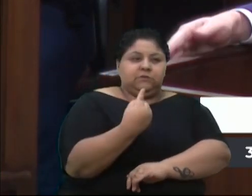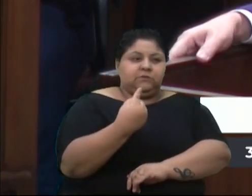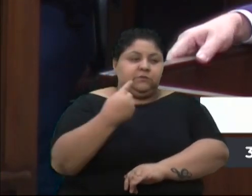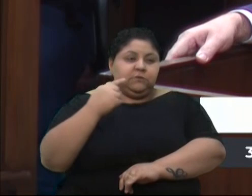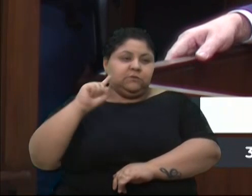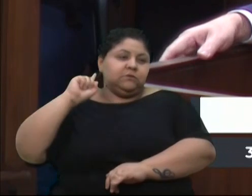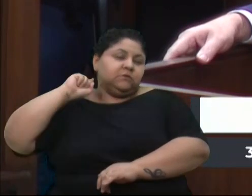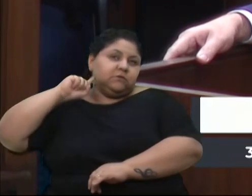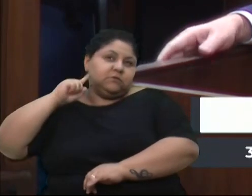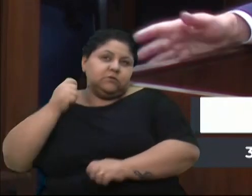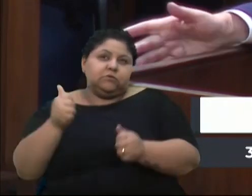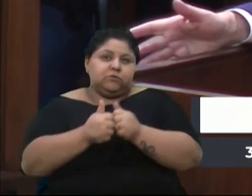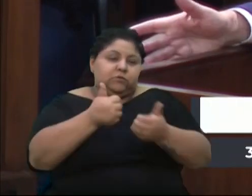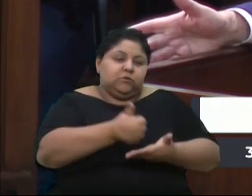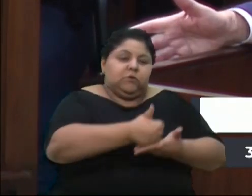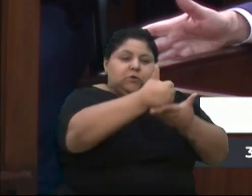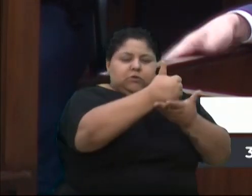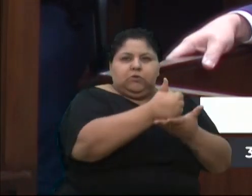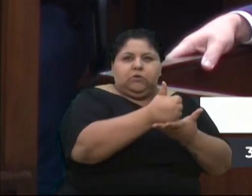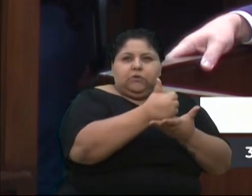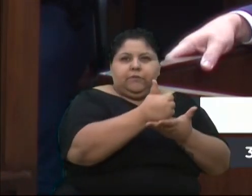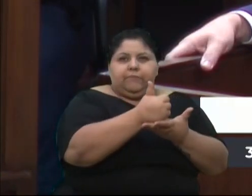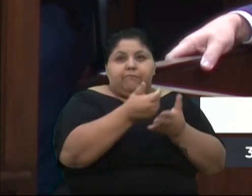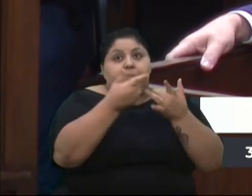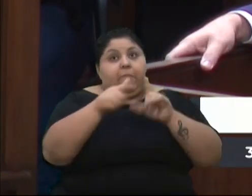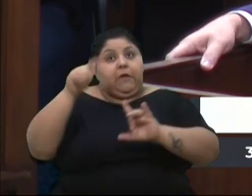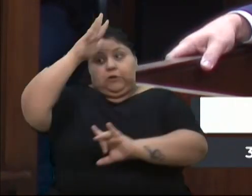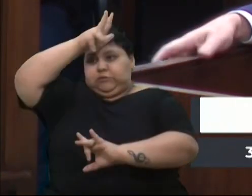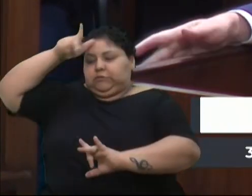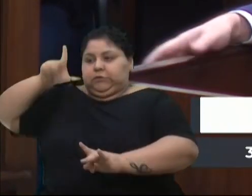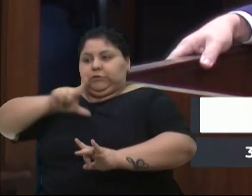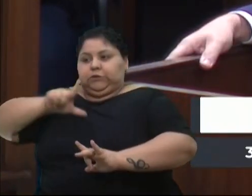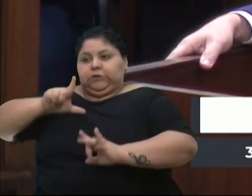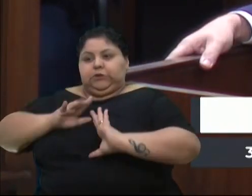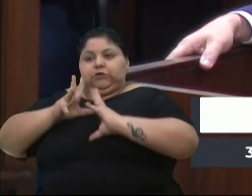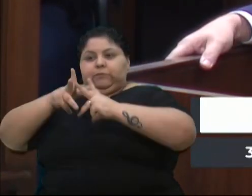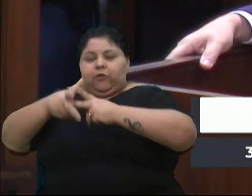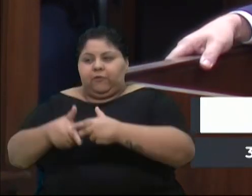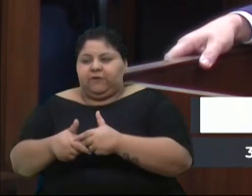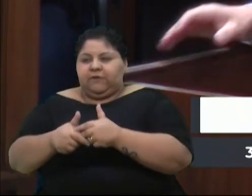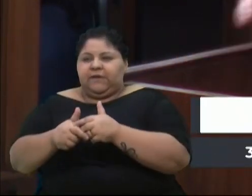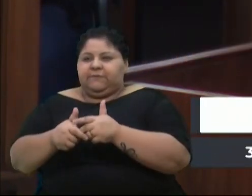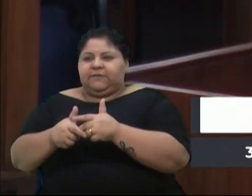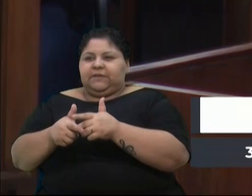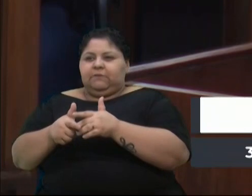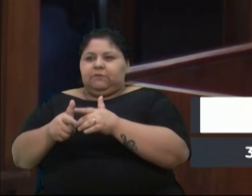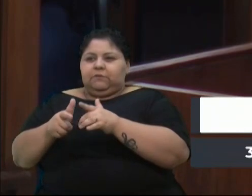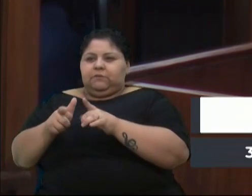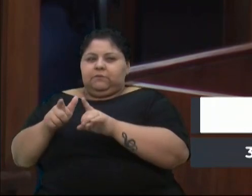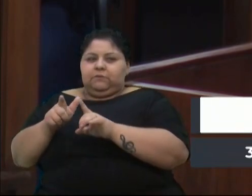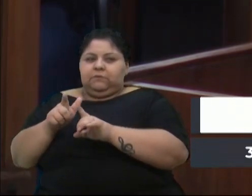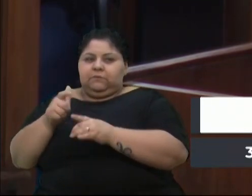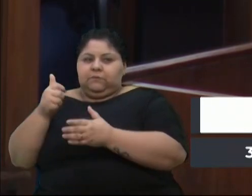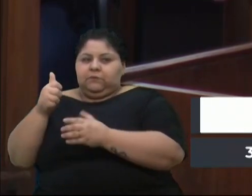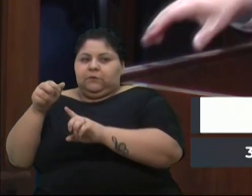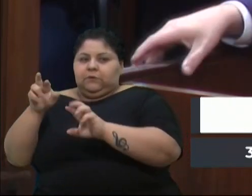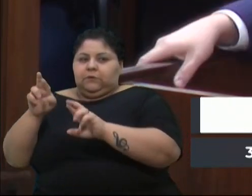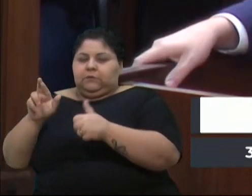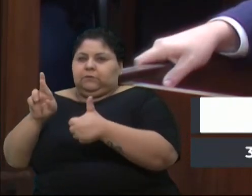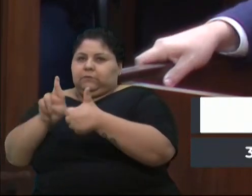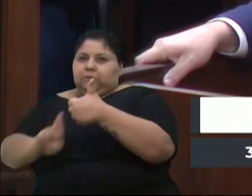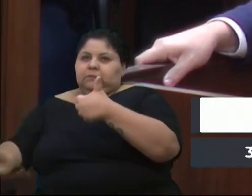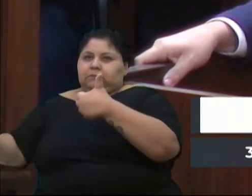colegas, enquanto o município tem toda uma procuradoria para se tomar todas as ações necessárias. Então, vejam,